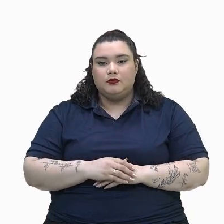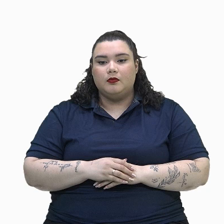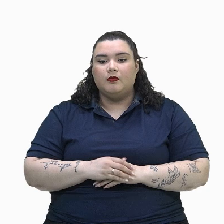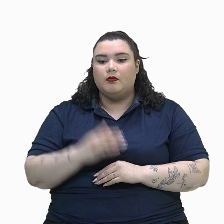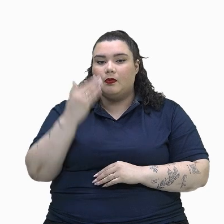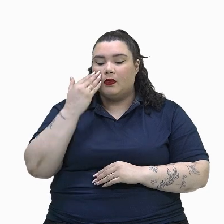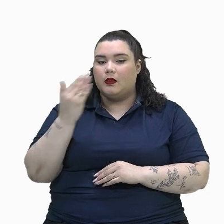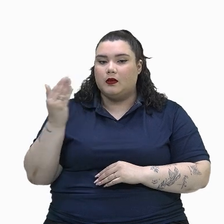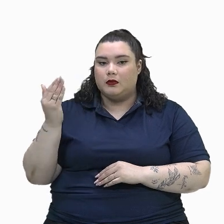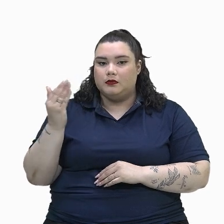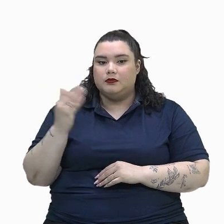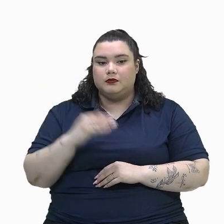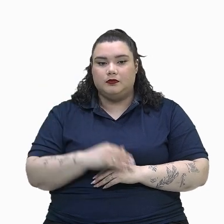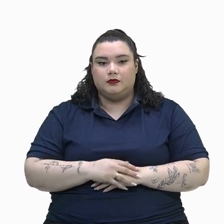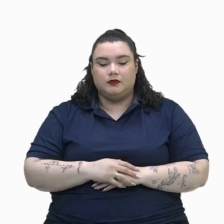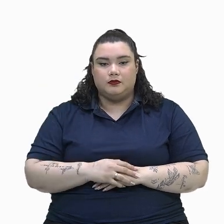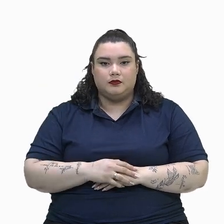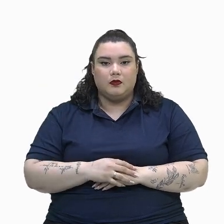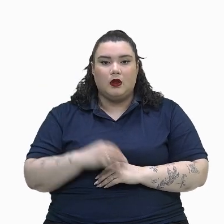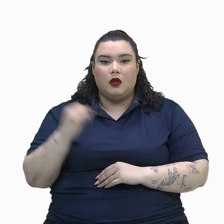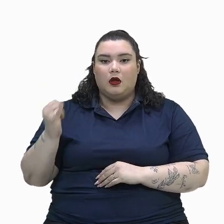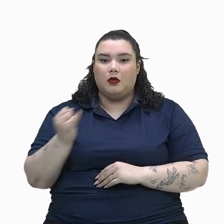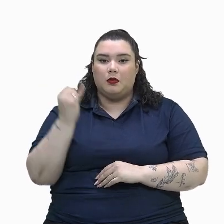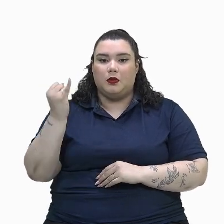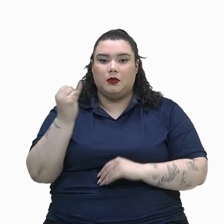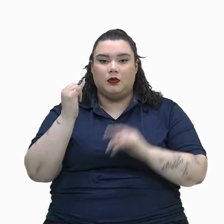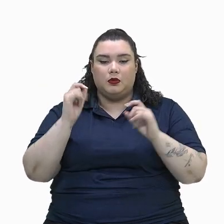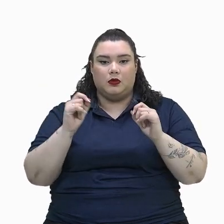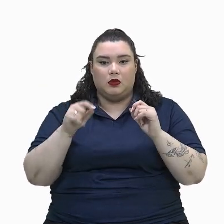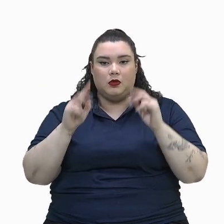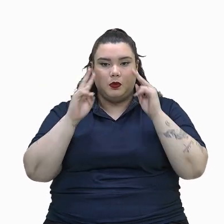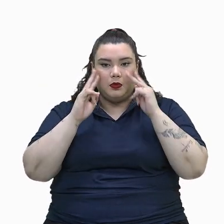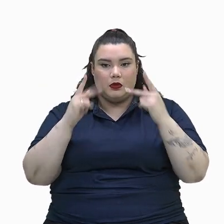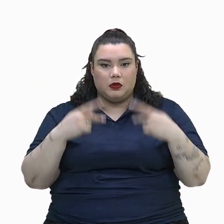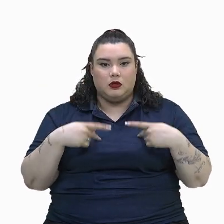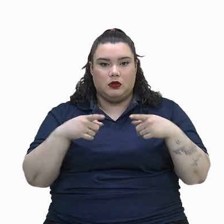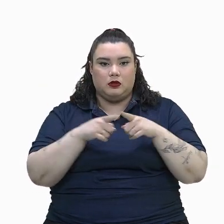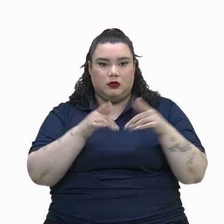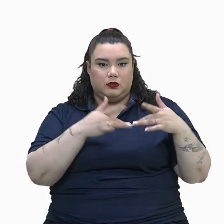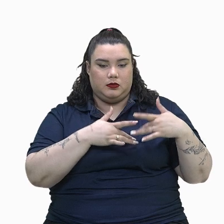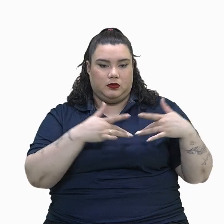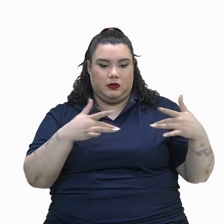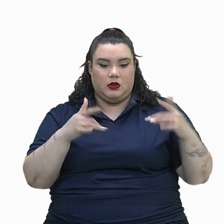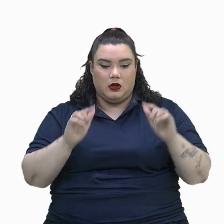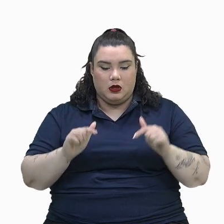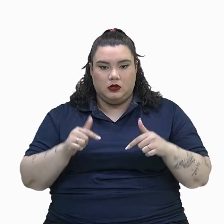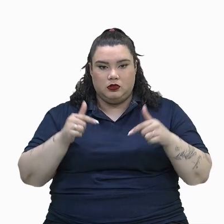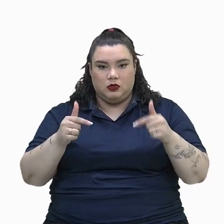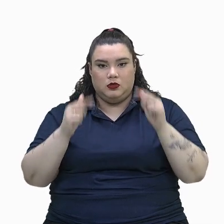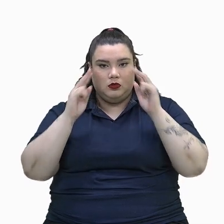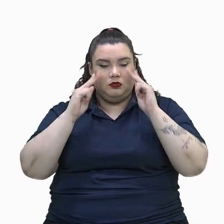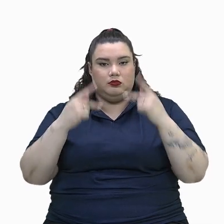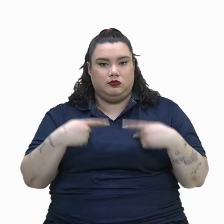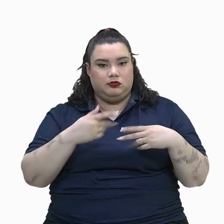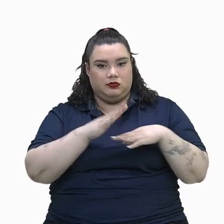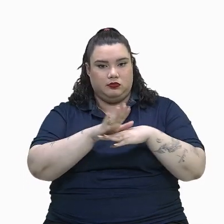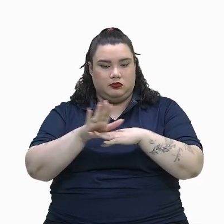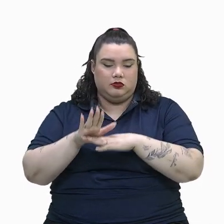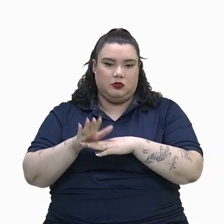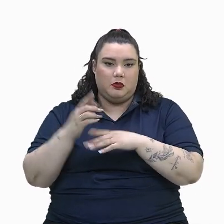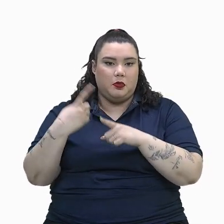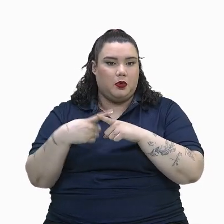Vejam, qual é a importância do humanismo e da solidariedade nas ações humanitárias? Por que